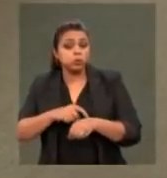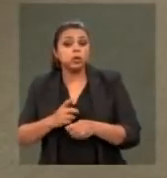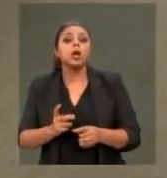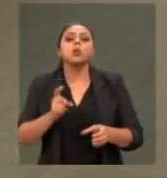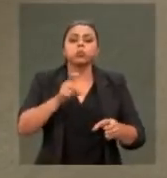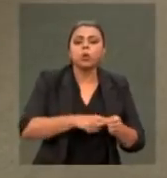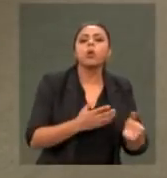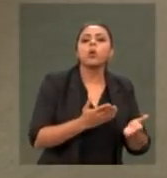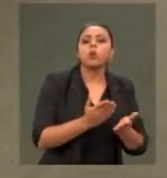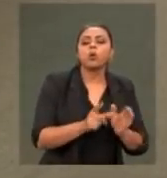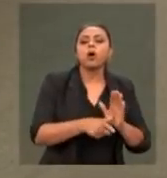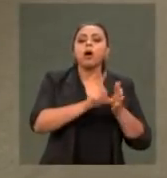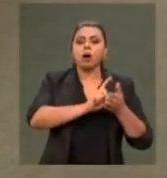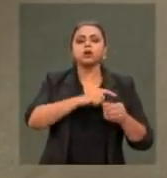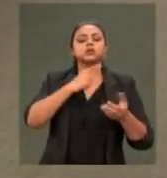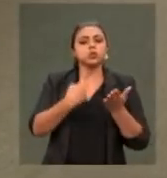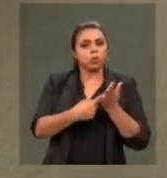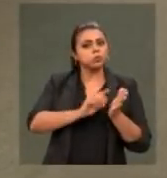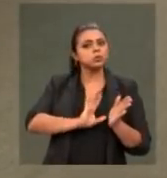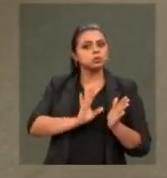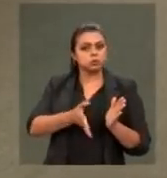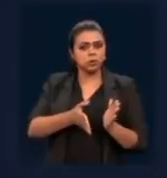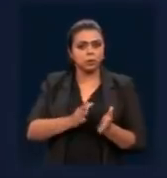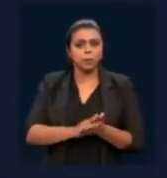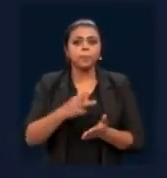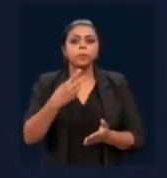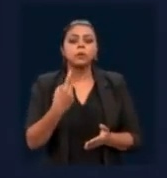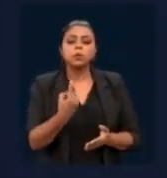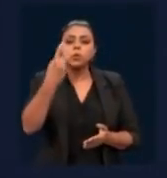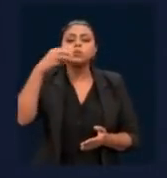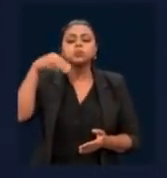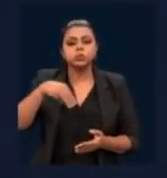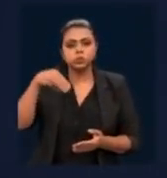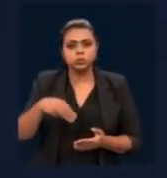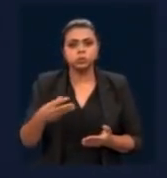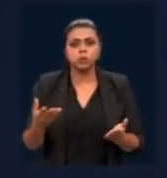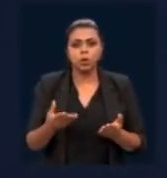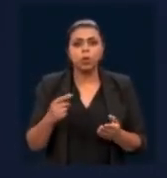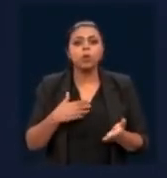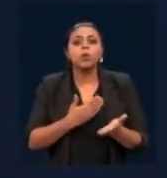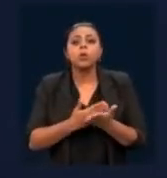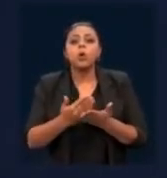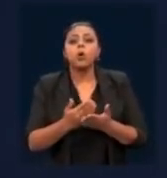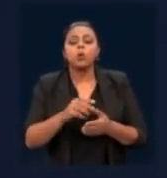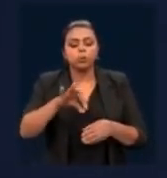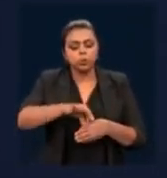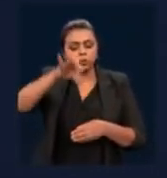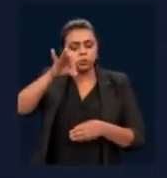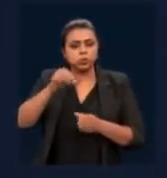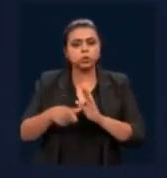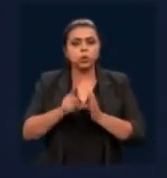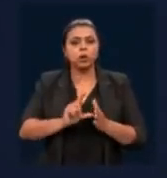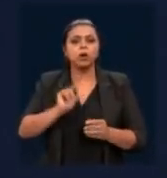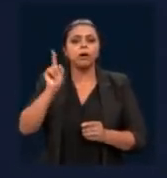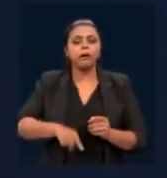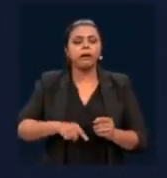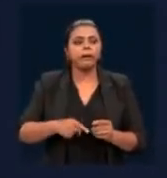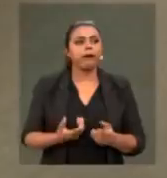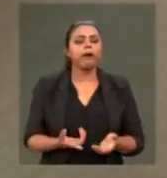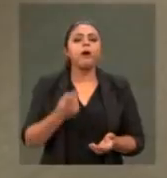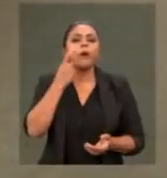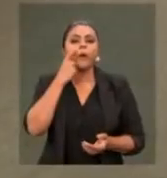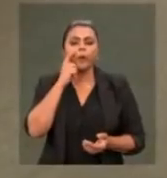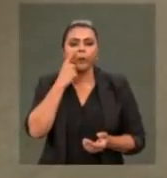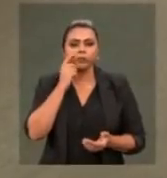senhores vão ter um minuto para as considerações finais e quem começa de acordo com um sorteio feito previamente é a candidata